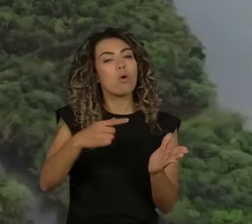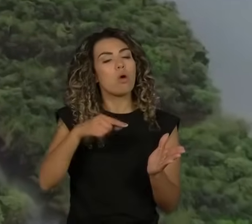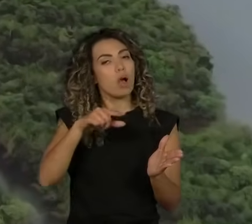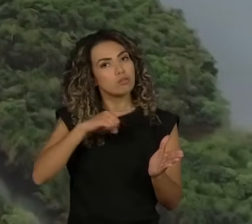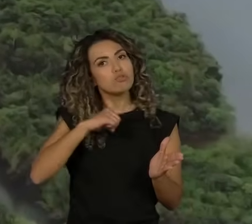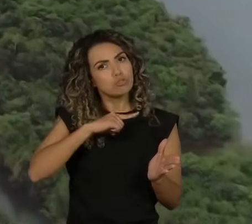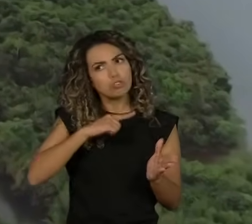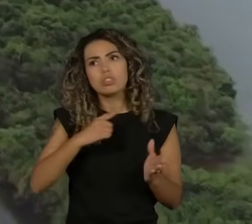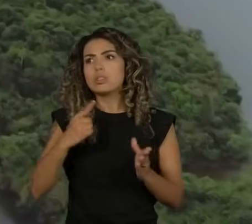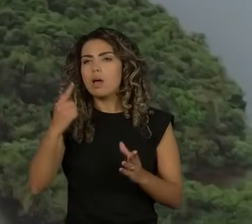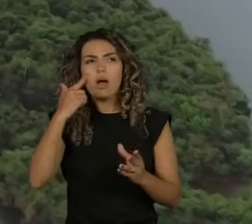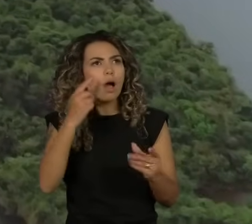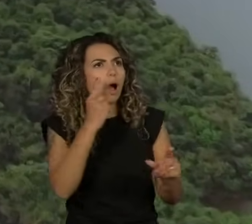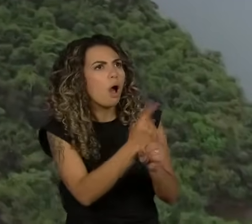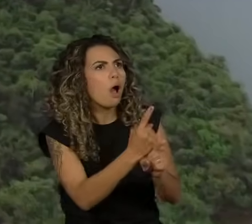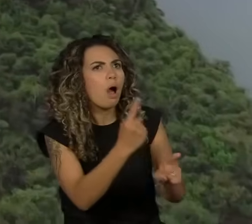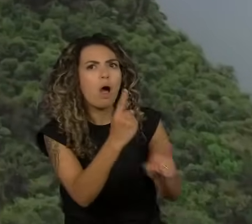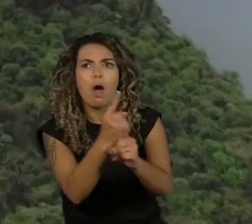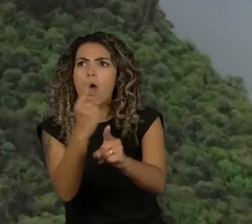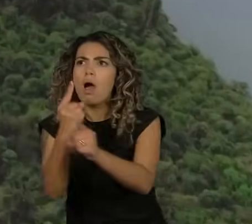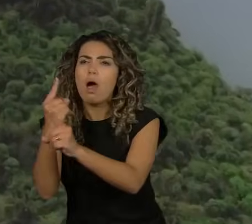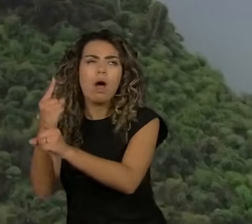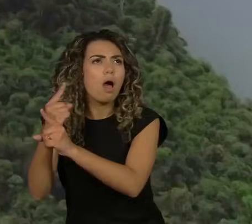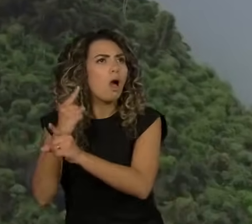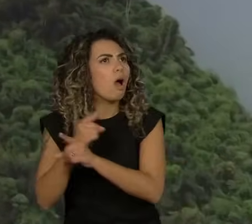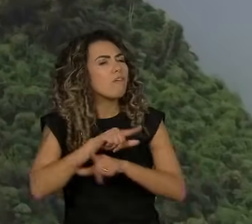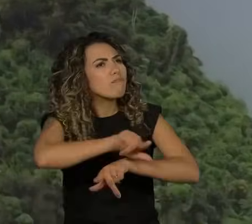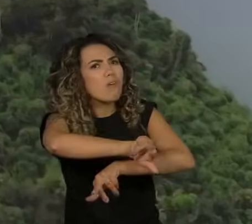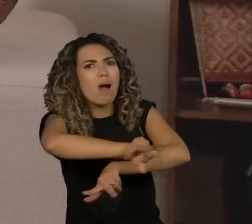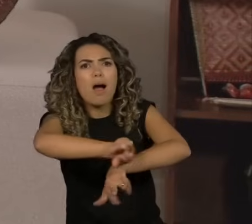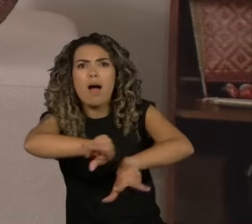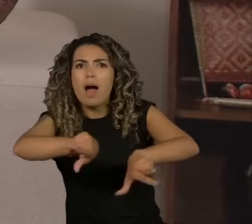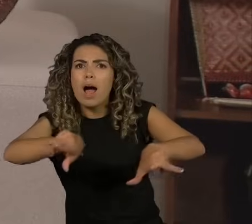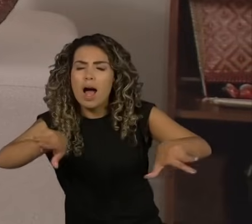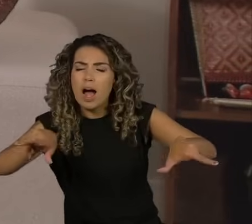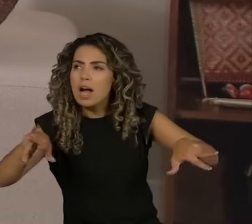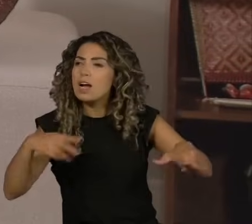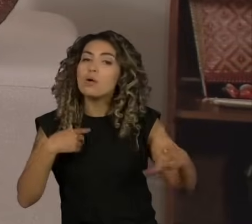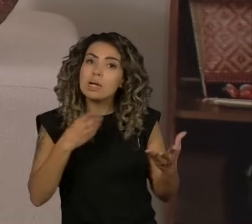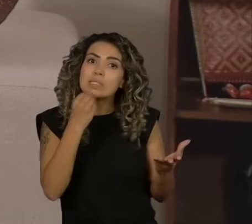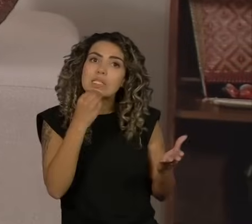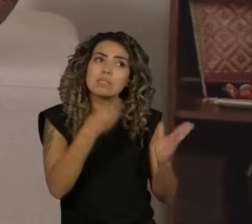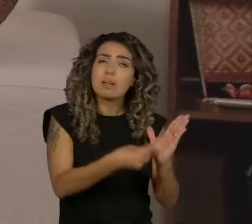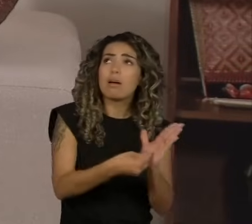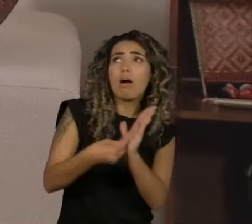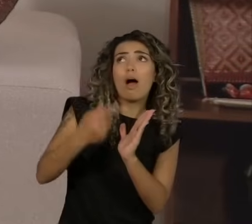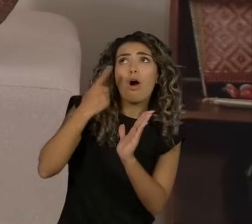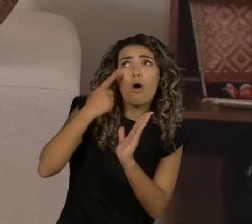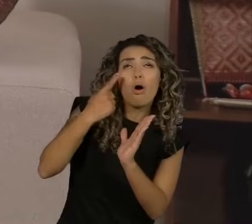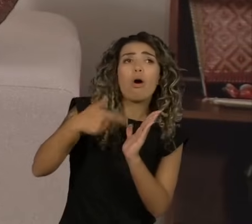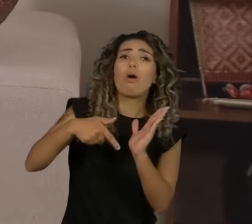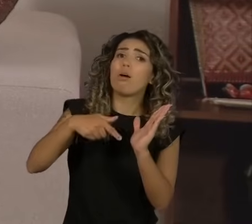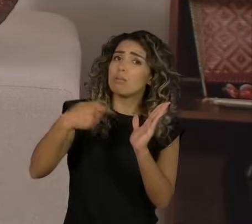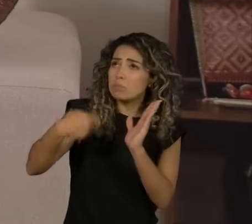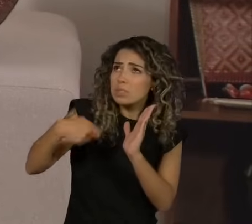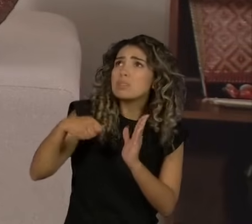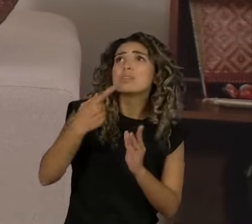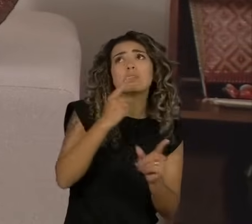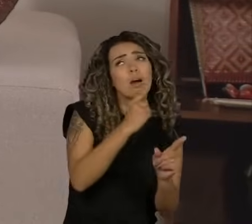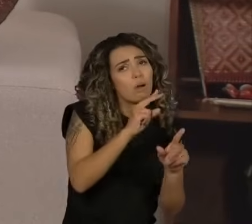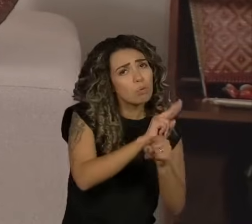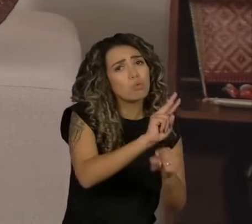processos foram ocorrendo. Você tentou trazer para o sistema aquele olhar de quem entende que a biodiversidade precisa ser